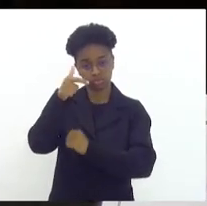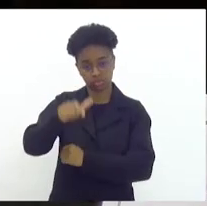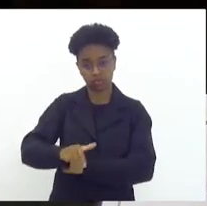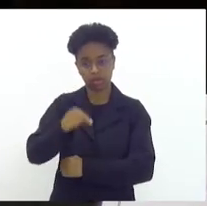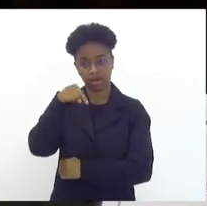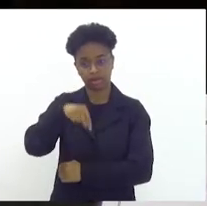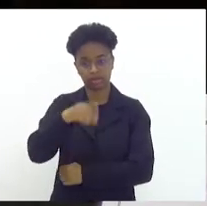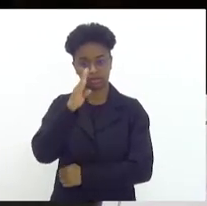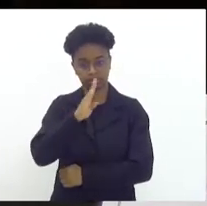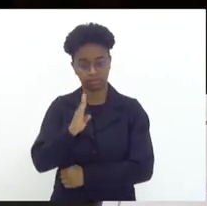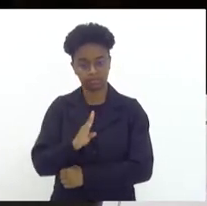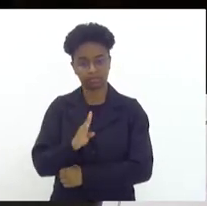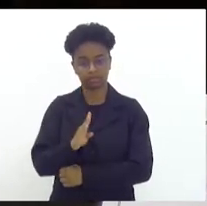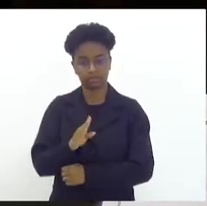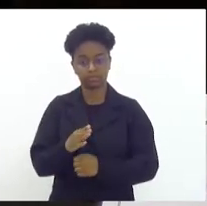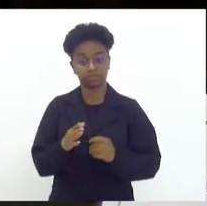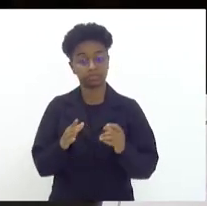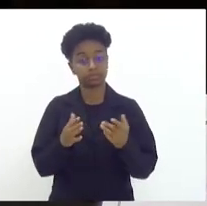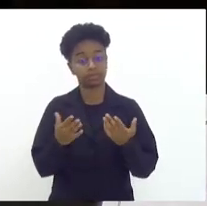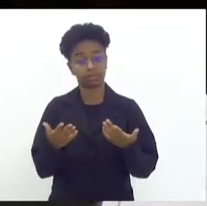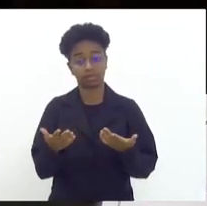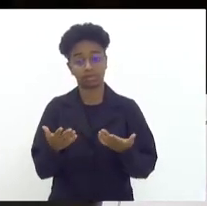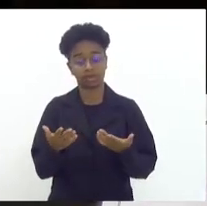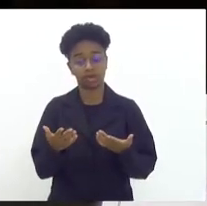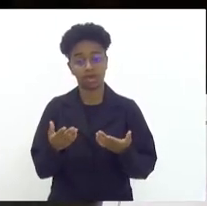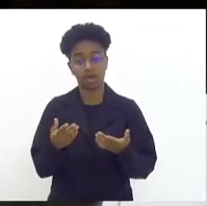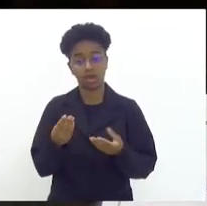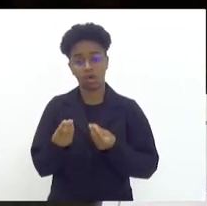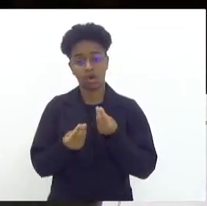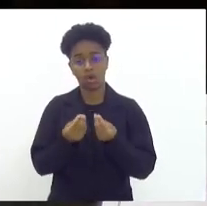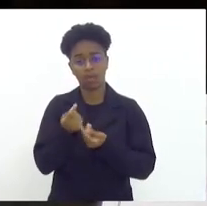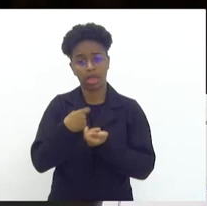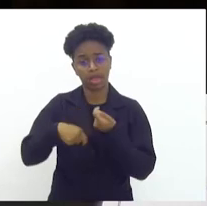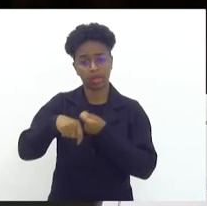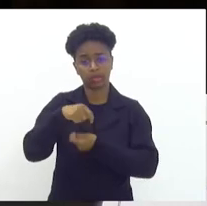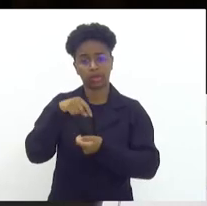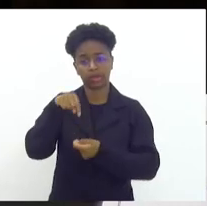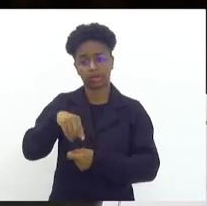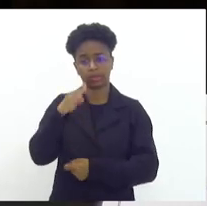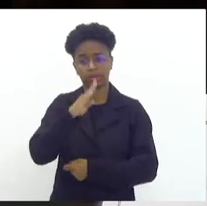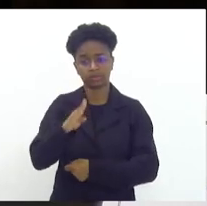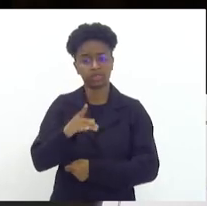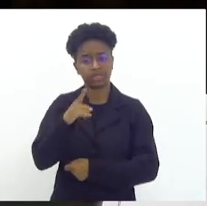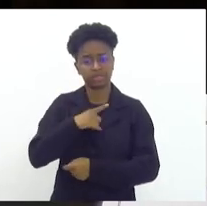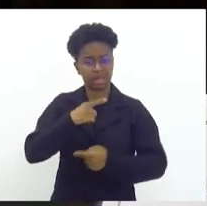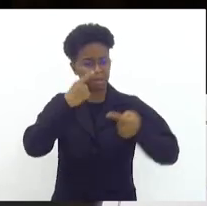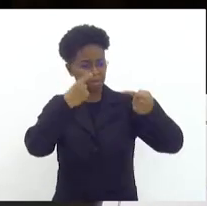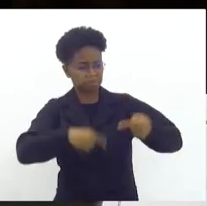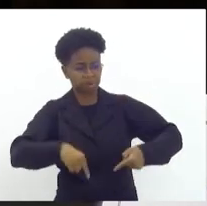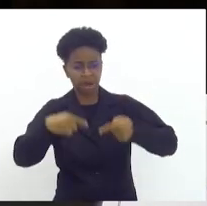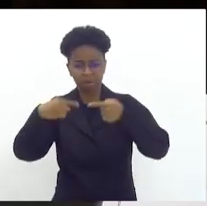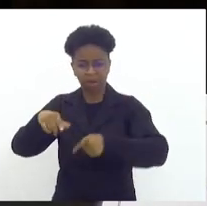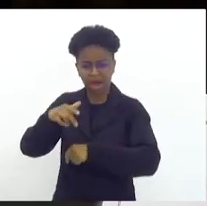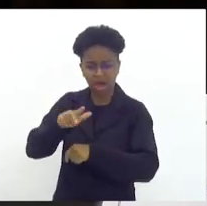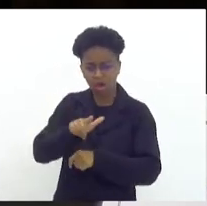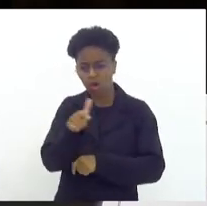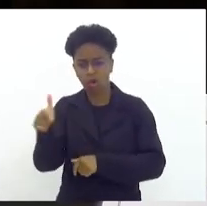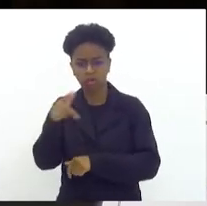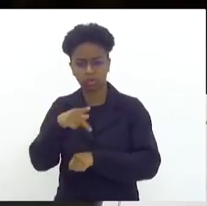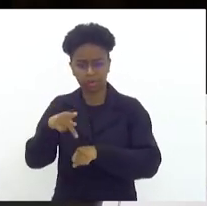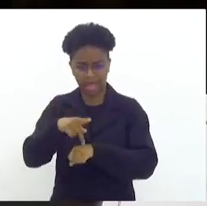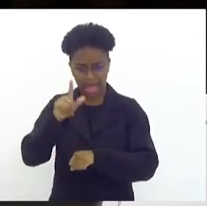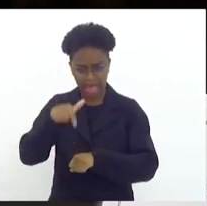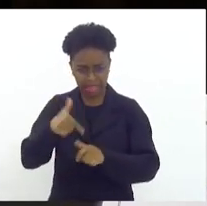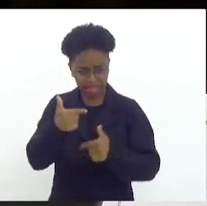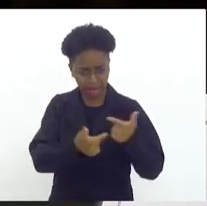é que absolutamente fundamental quer dizer aonde que a economia brasileira ela tem competição internacional é no serviço não é